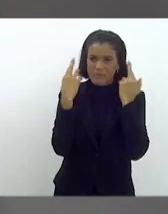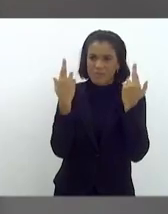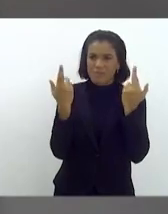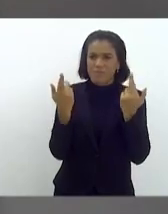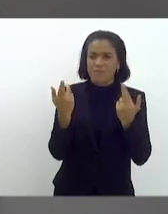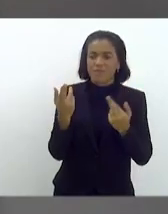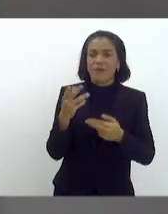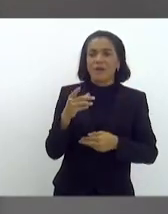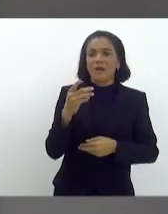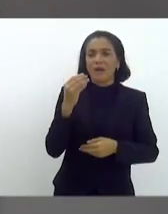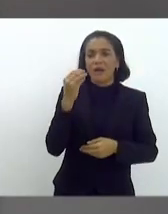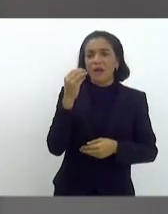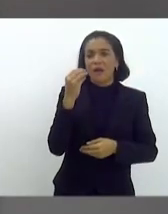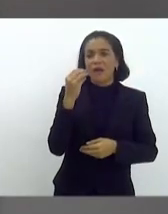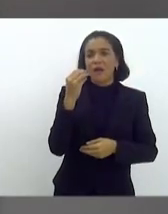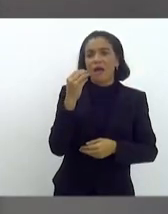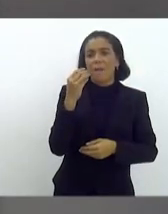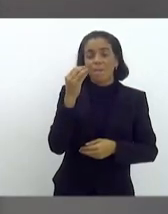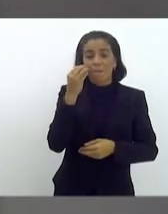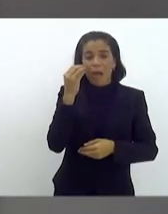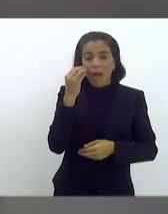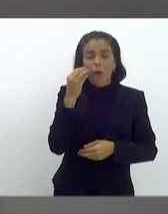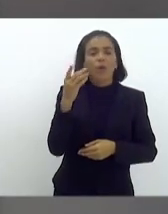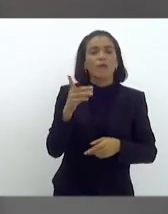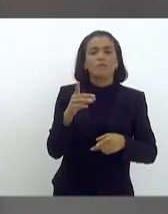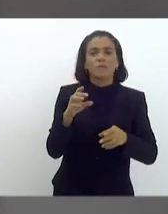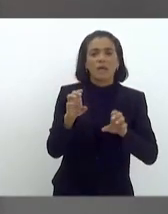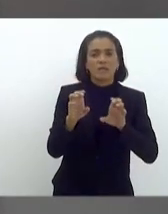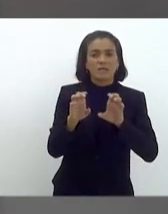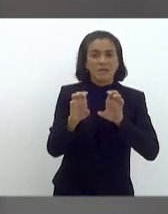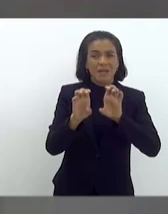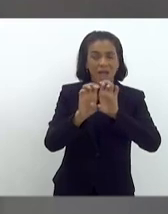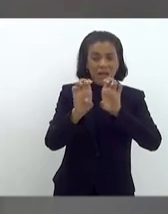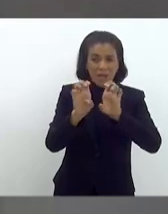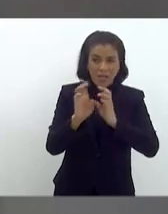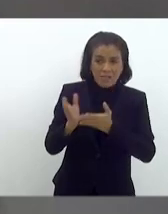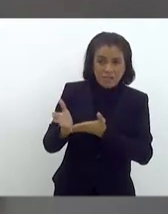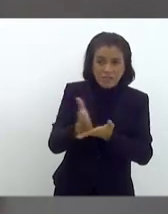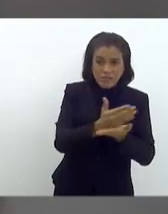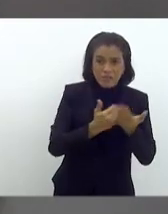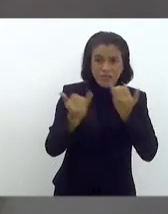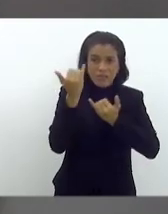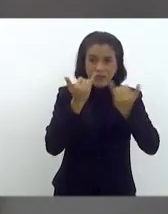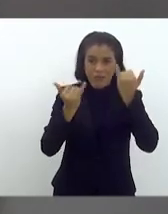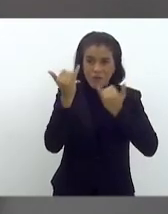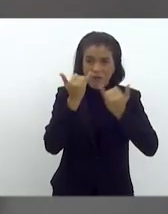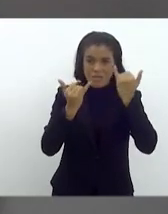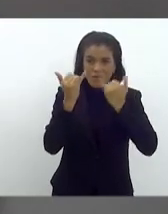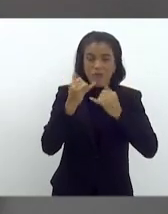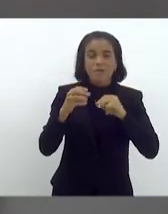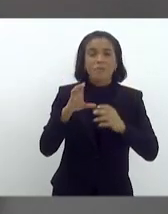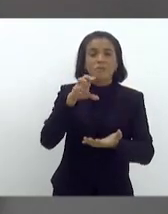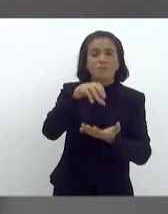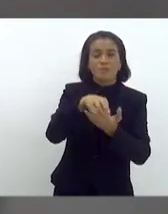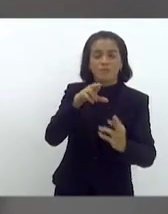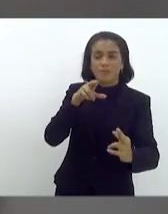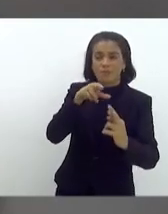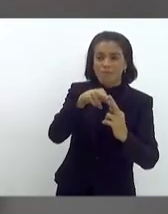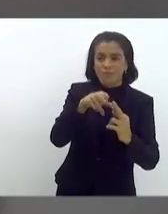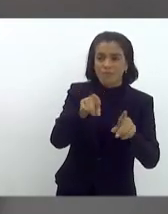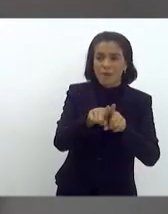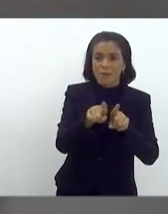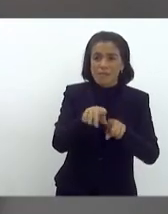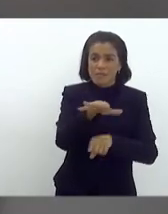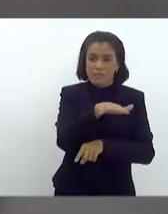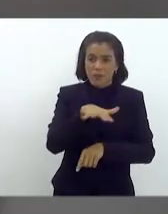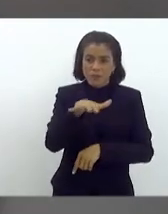com a Secretaria da Mulher para estruturar também os dados dos centros de referência e aí eu acho que são Dados